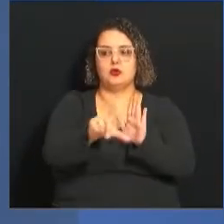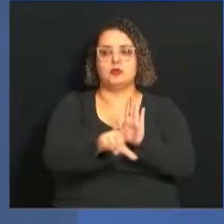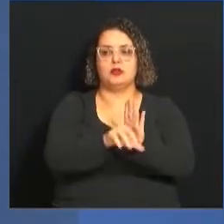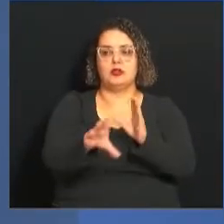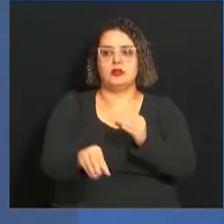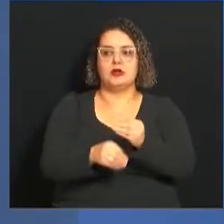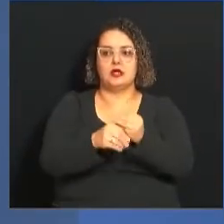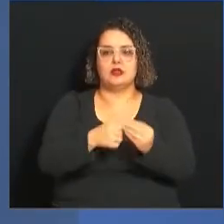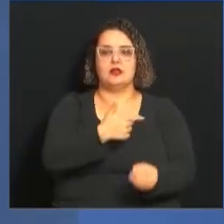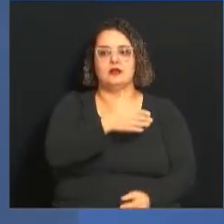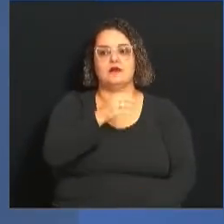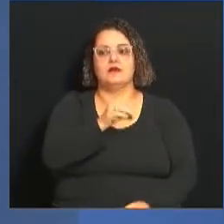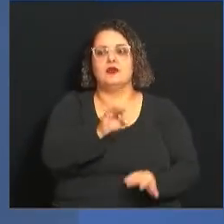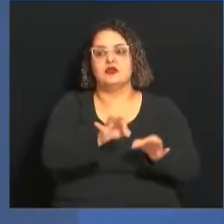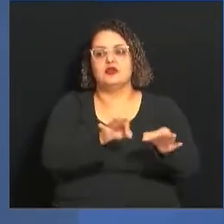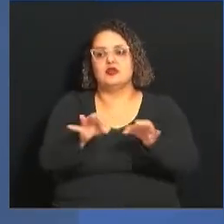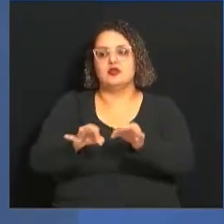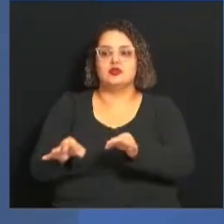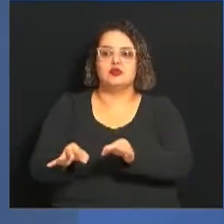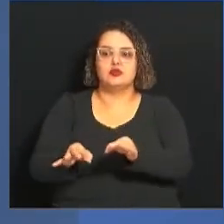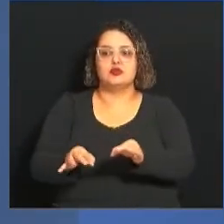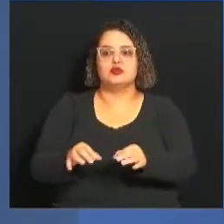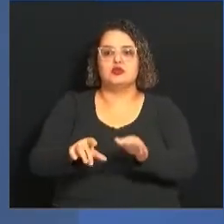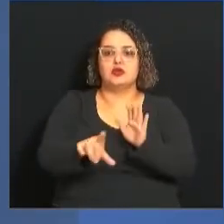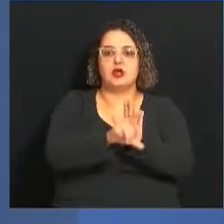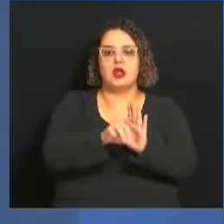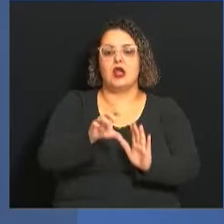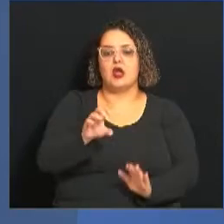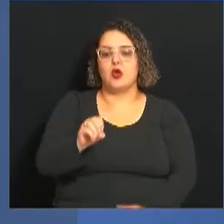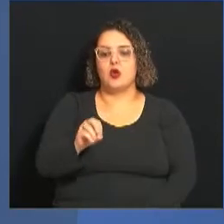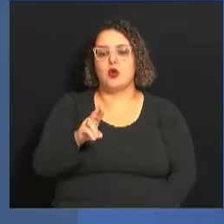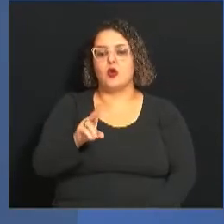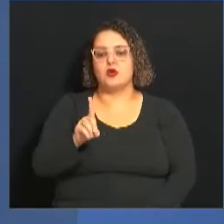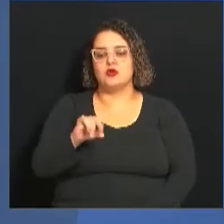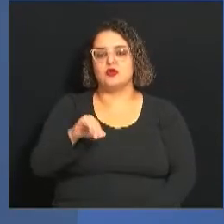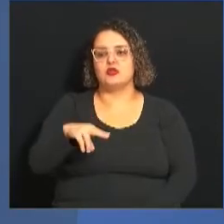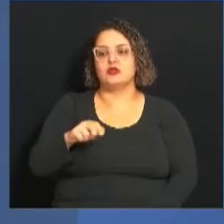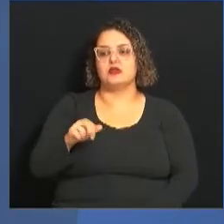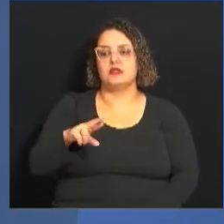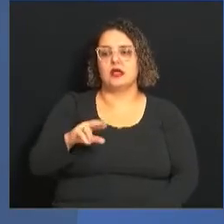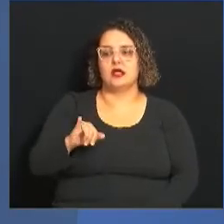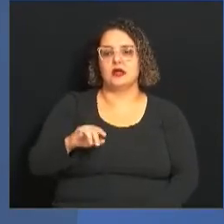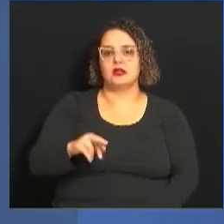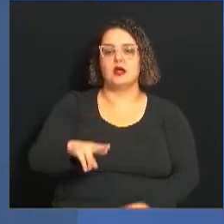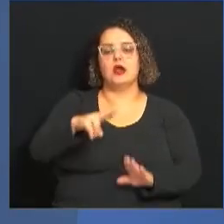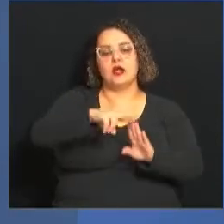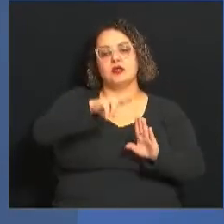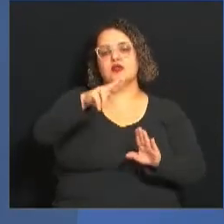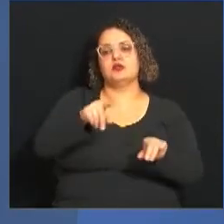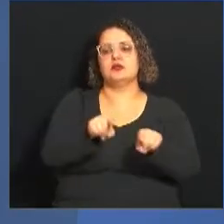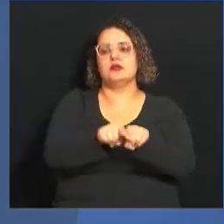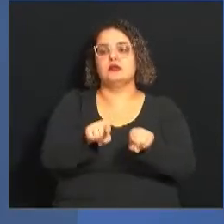20 projetos de lei ordinária, além de projetos de resolução. Temos ainda